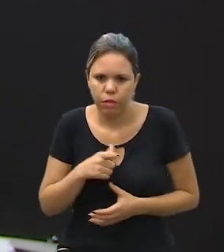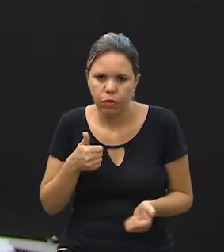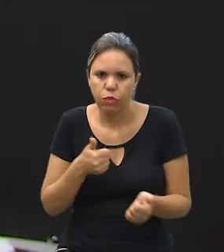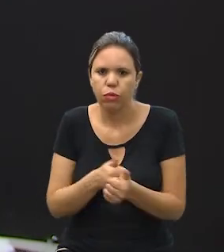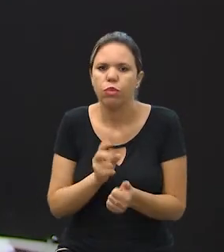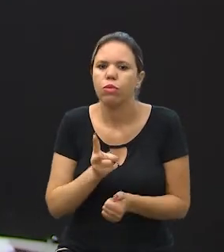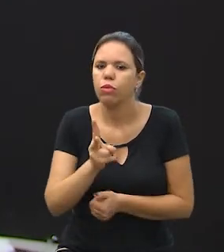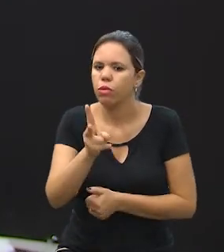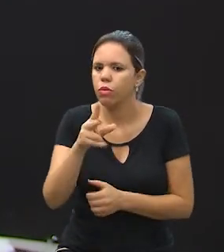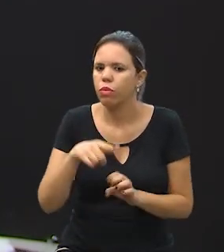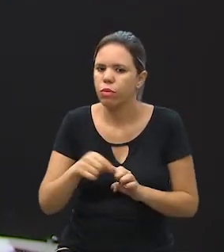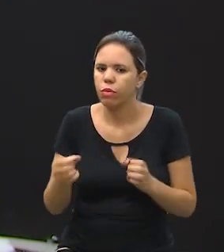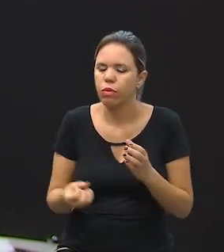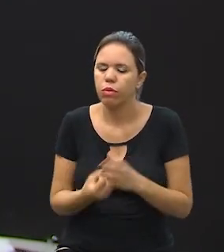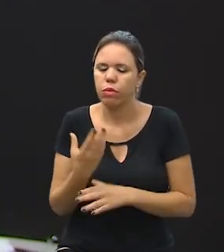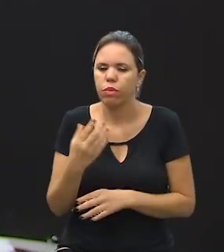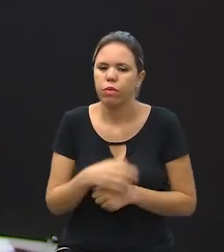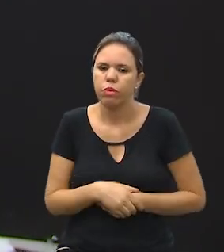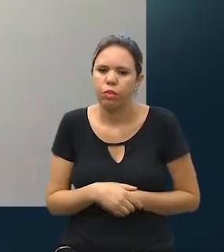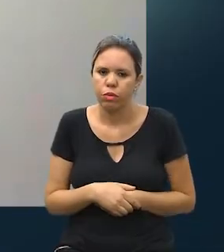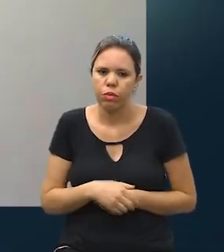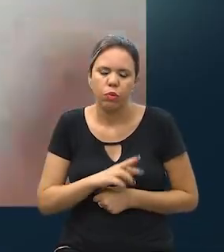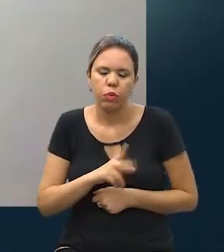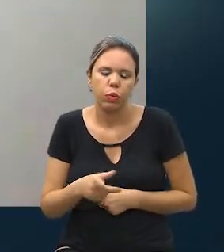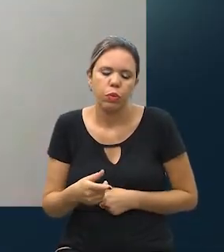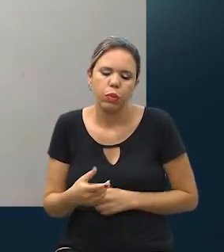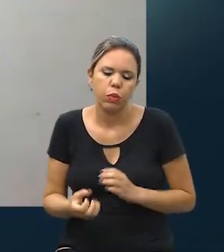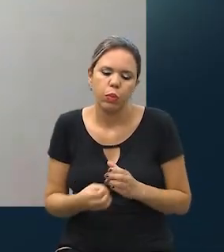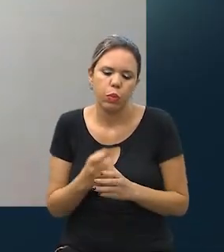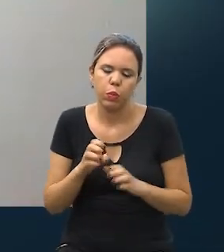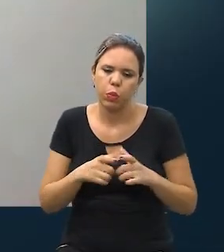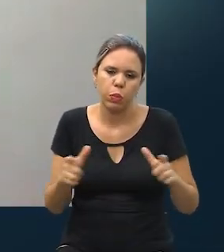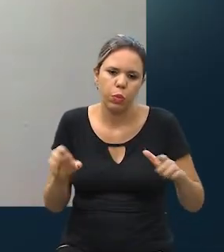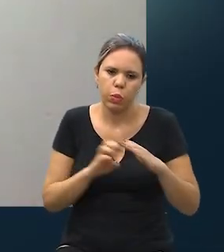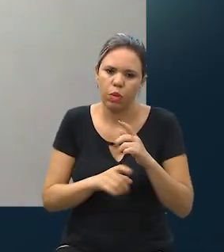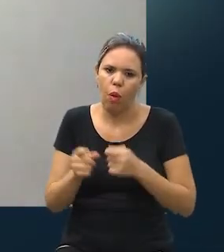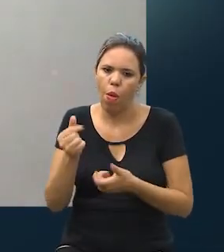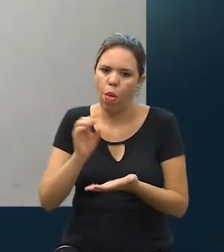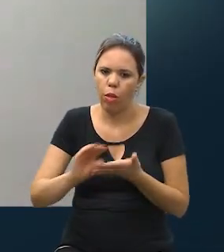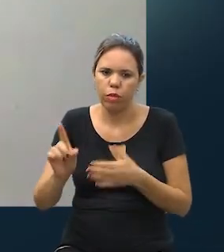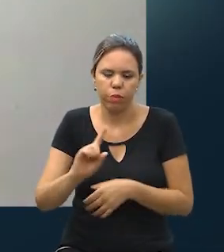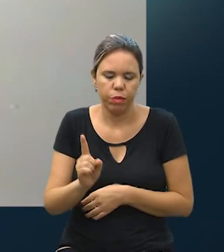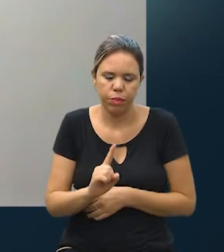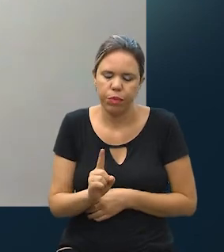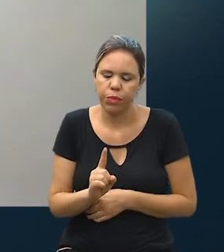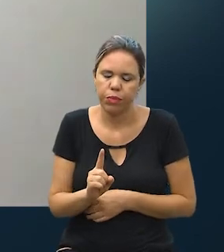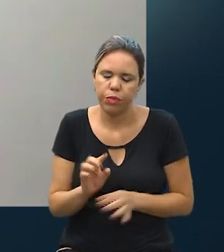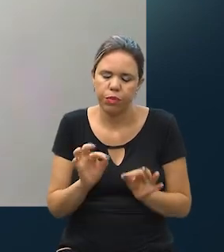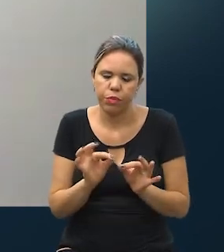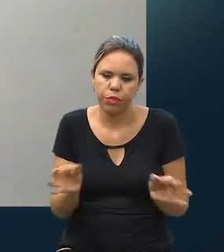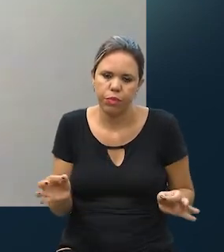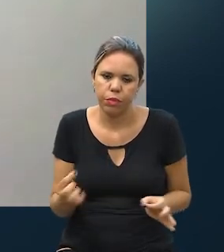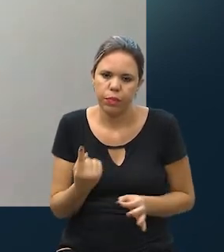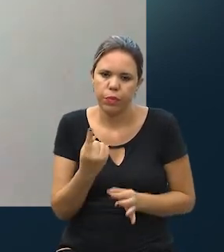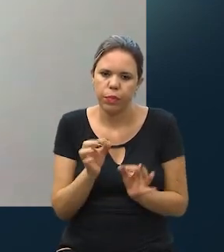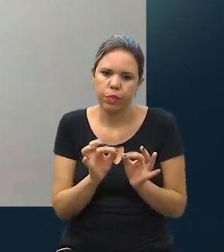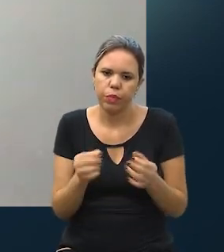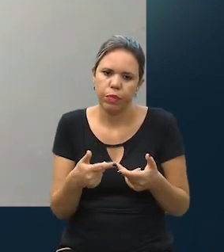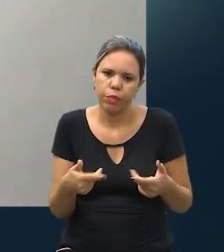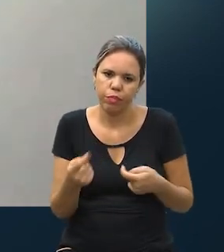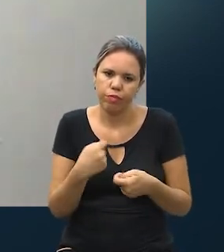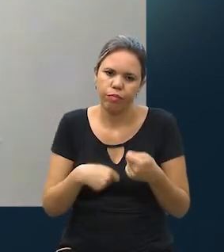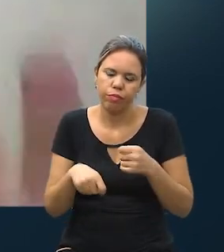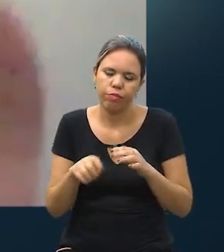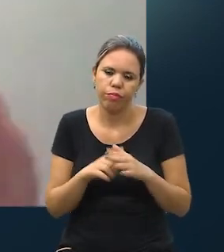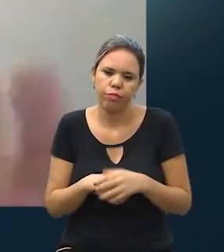seguir adiante e empreender. Empreender não é criar uma empresa grande, fazer grandes investimentos. Empreender pode ser um pequeno